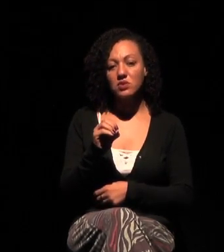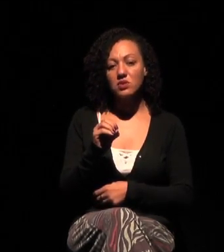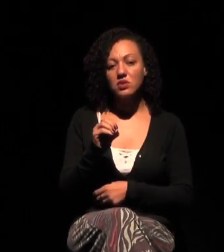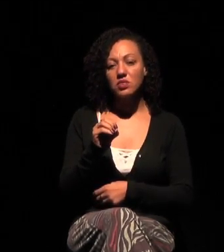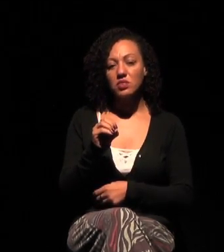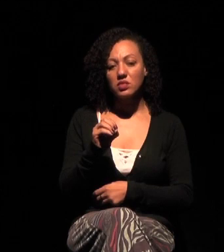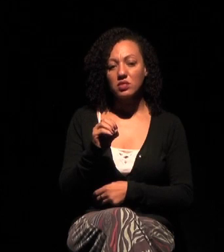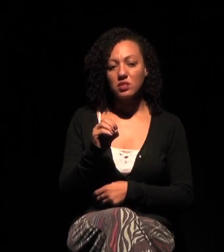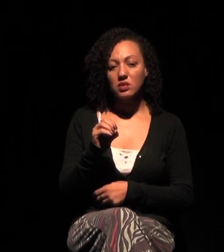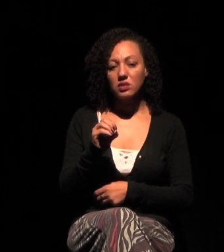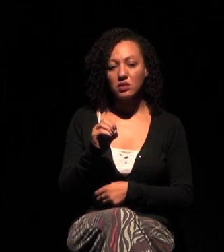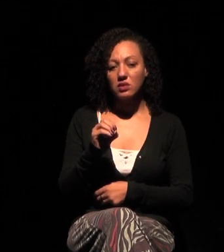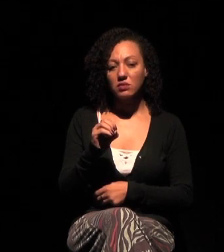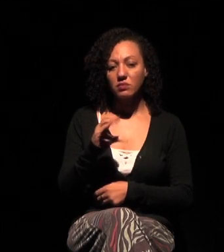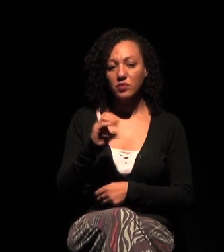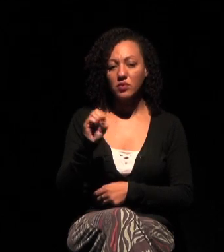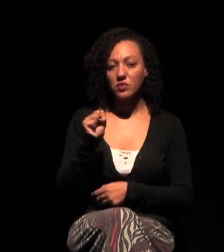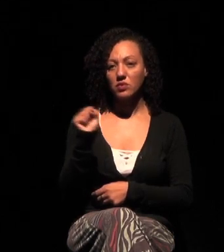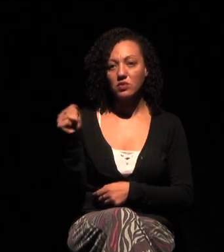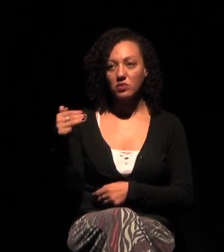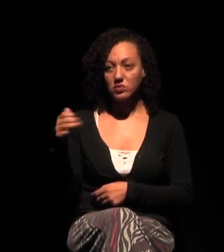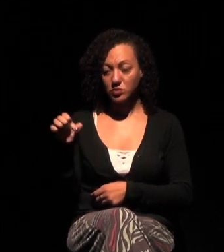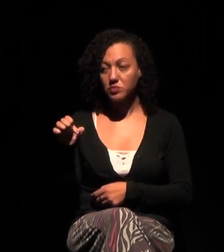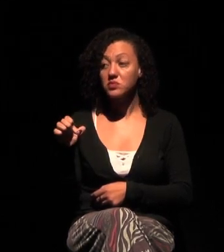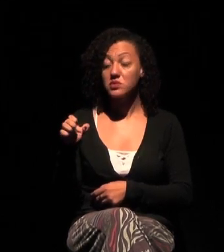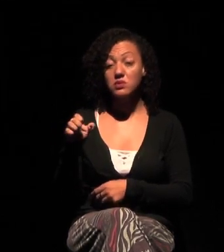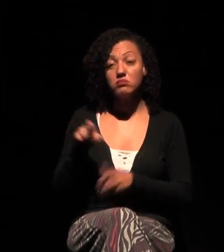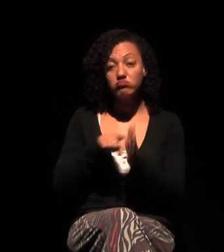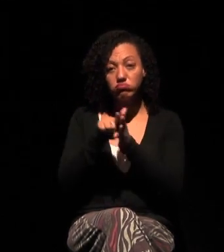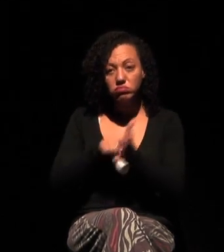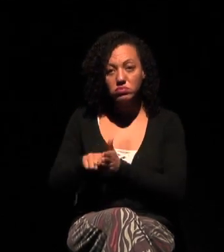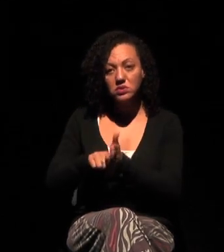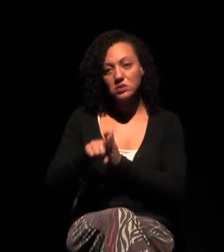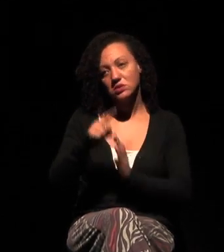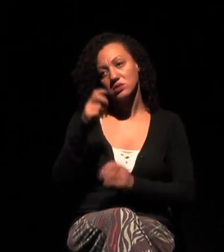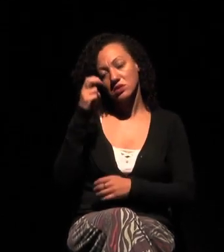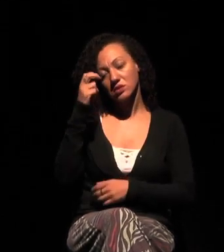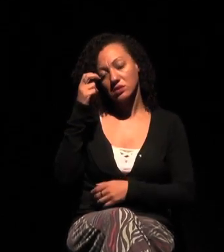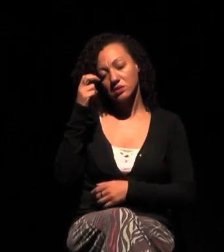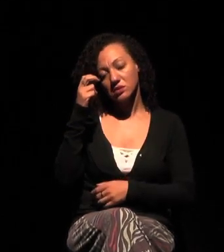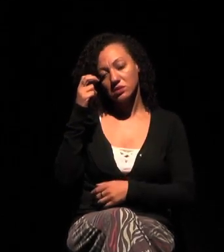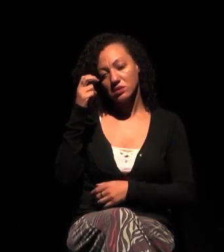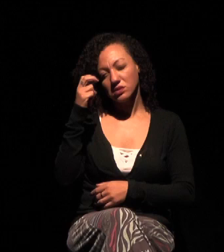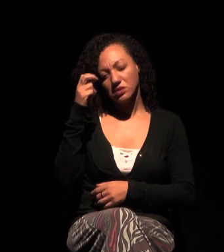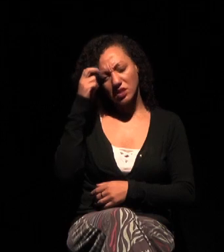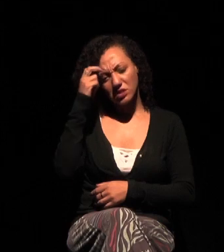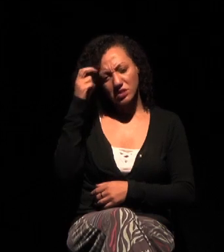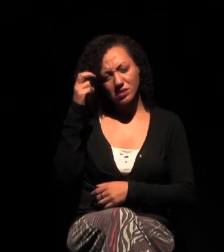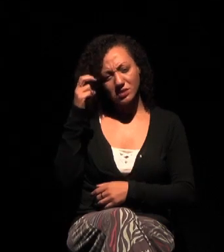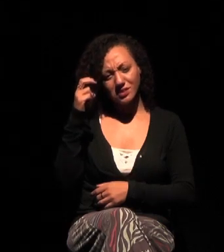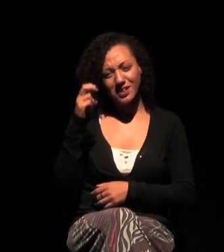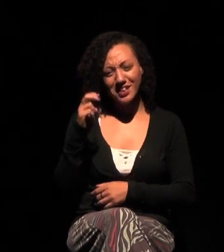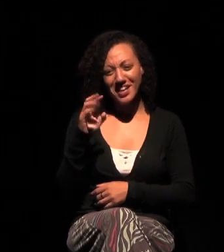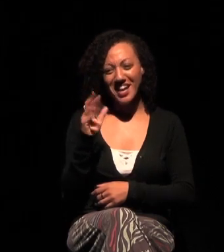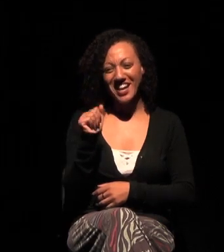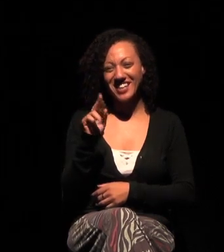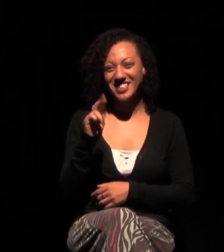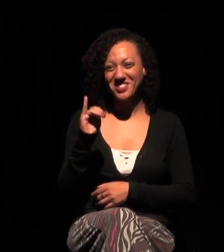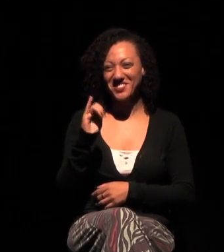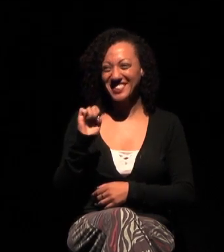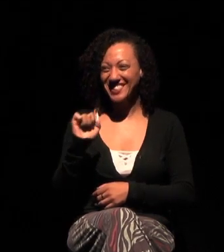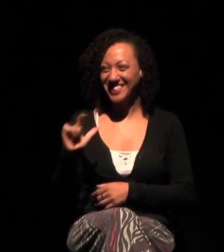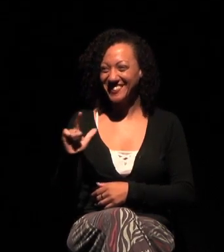que trabalha com inteligência artificial há muito tempo depois do das palavras das